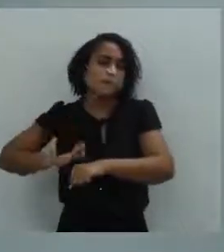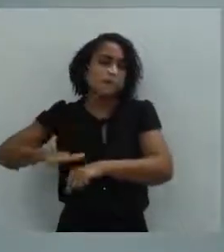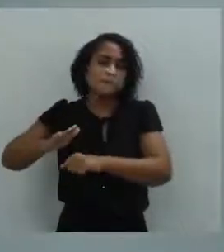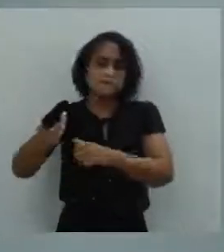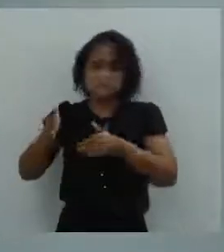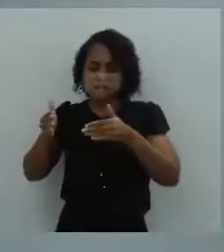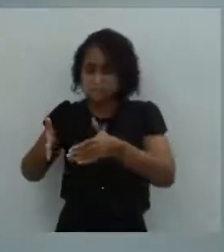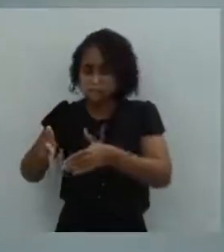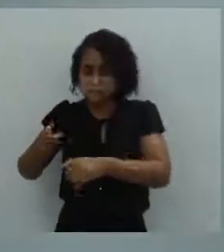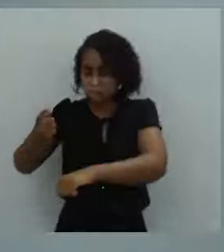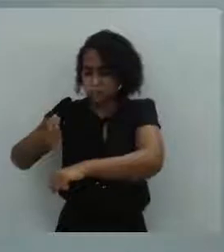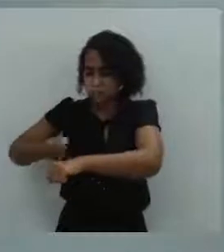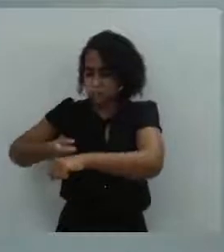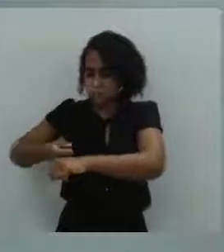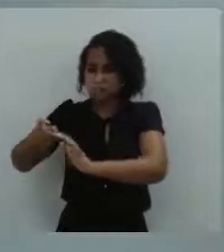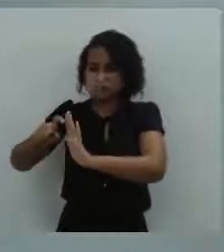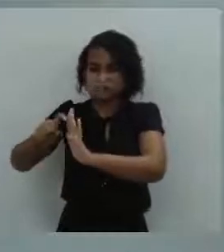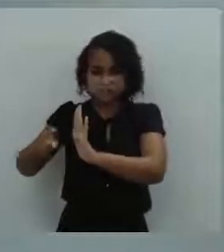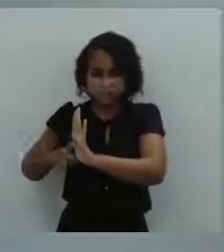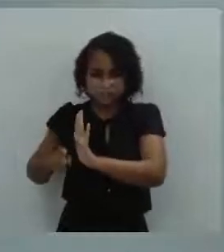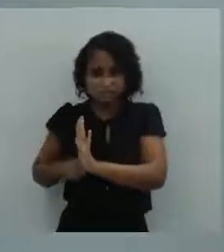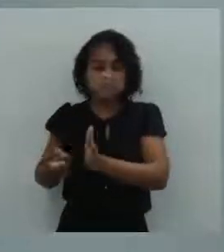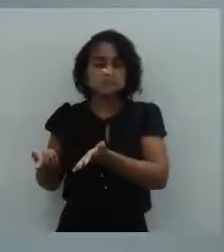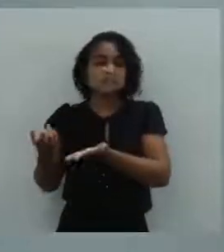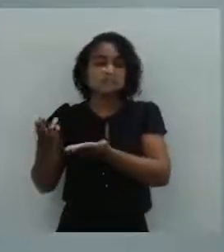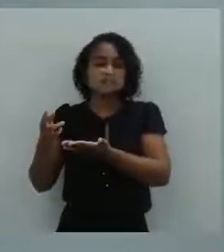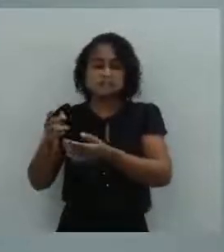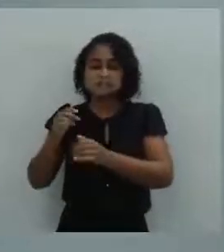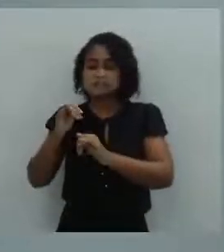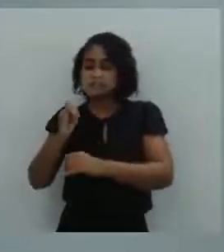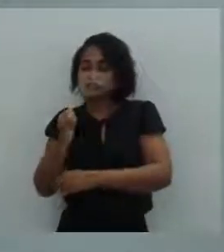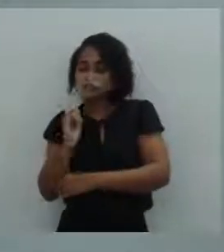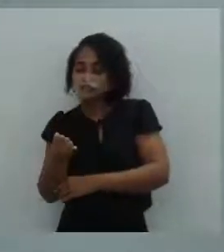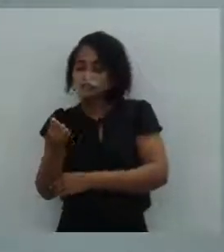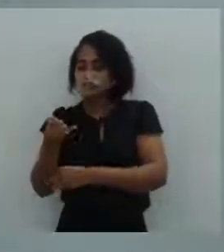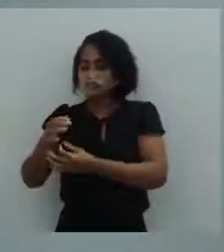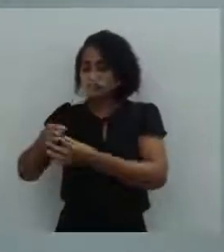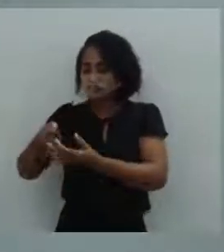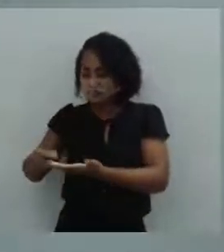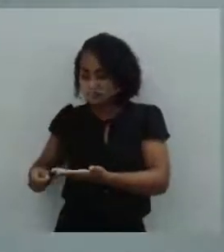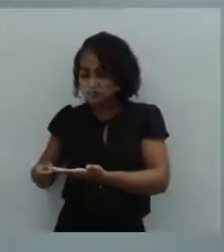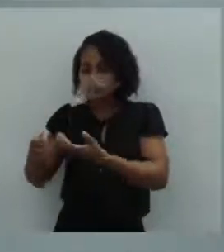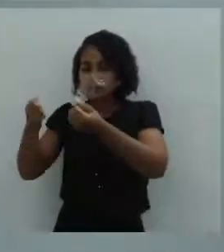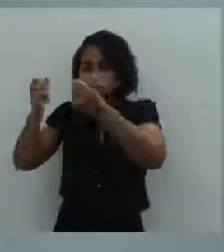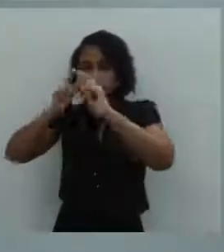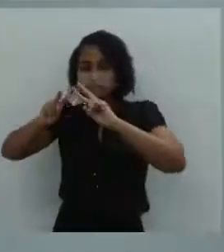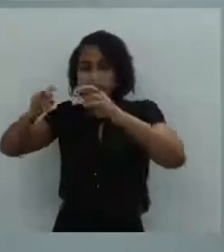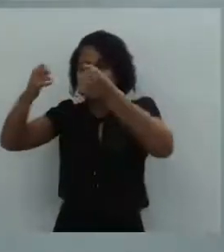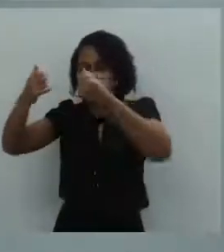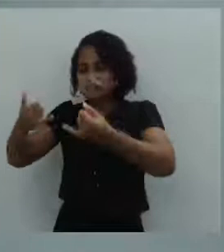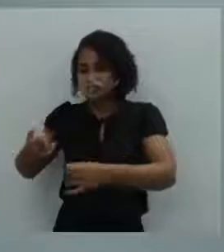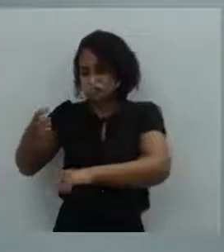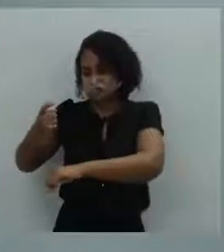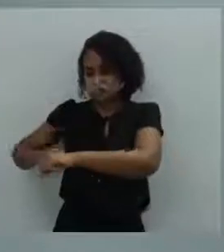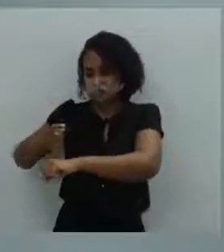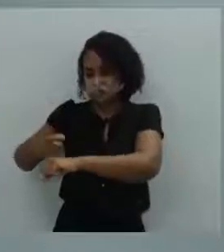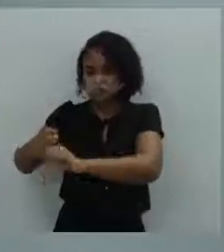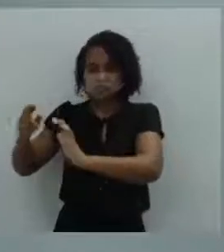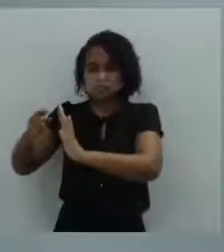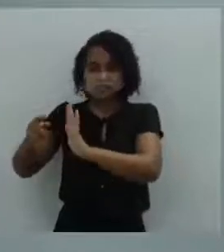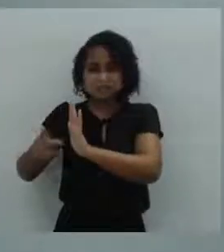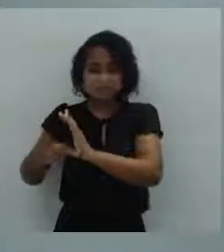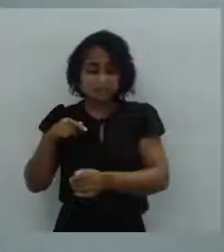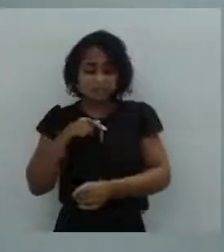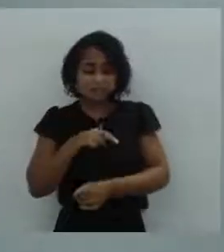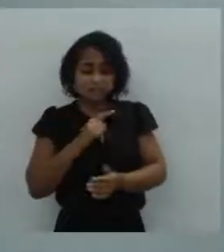engessados com suas regras. A gente vai ter a narração, a descrição, a dissertação. eles são muito mais engessados. Já